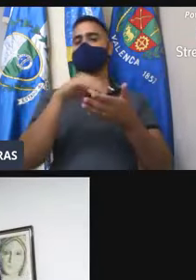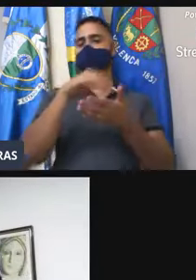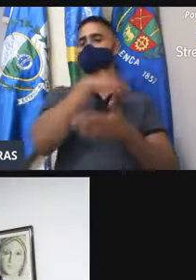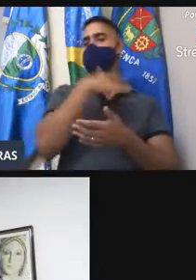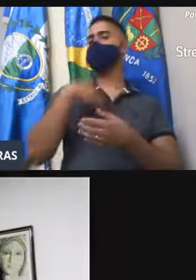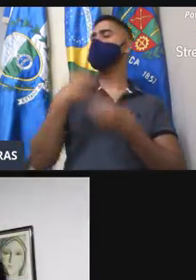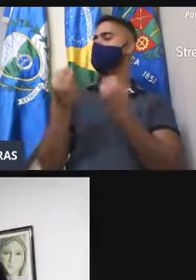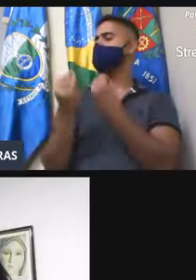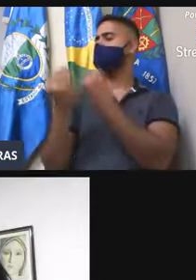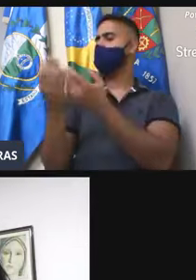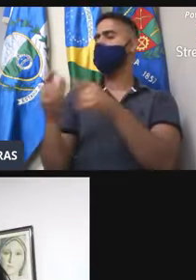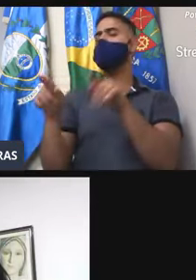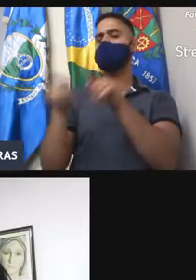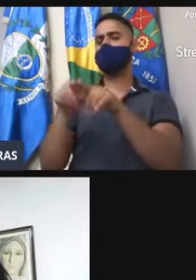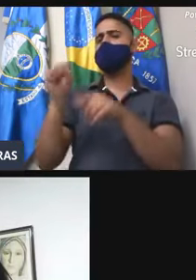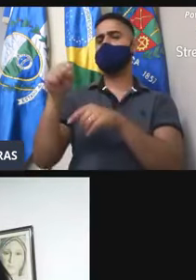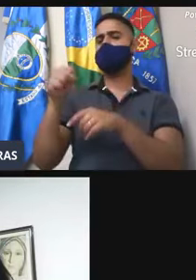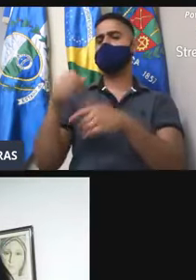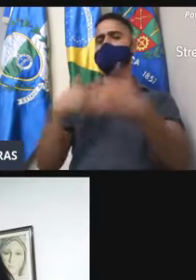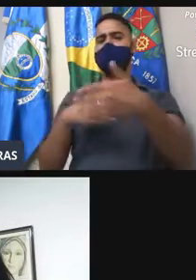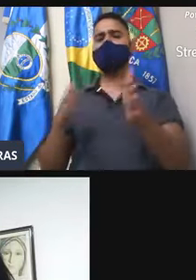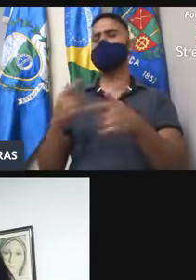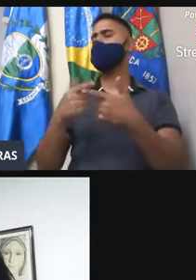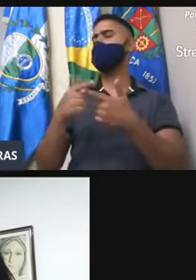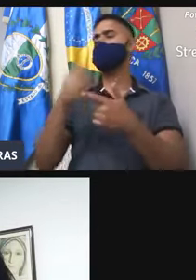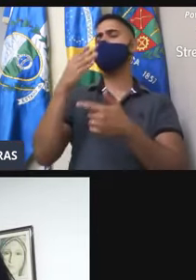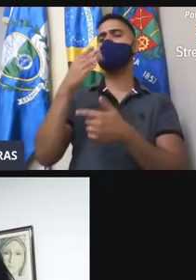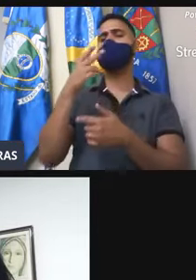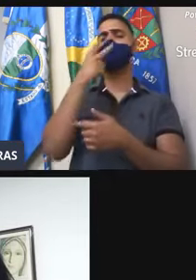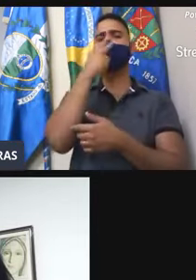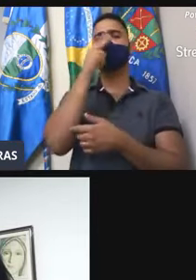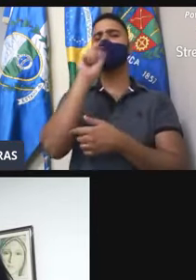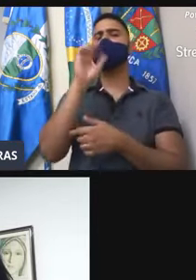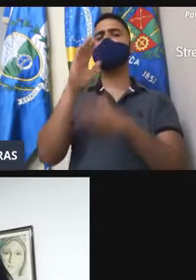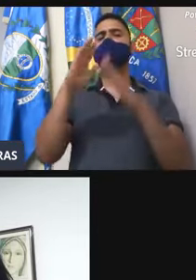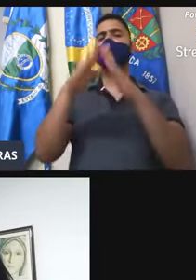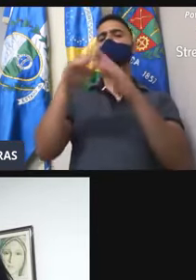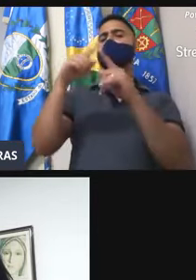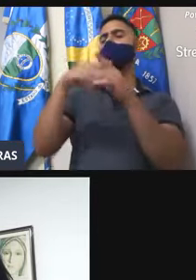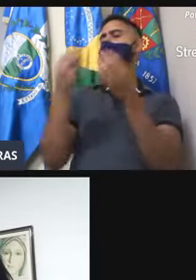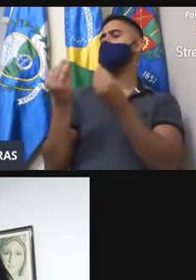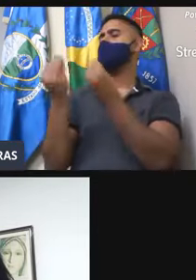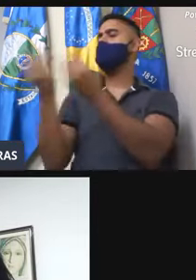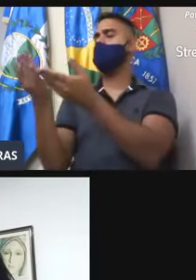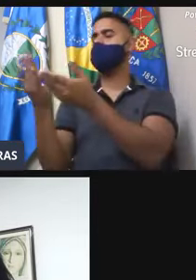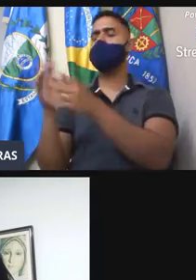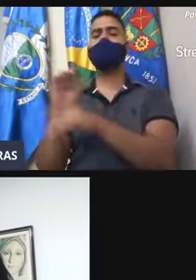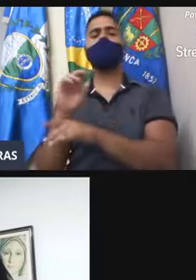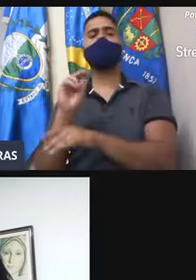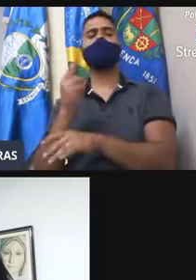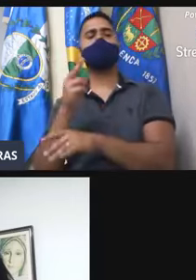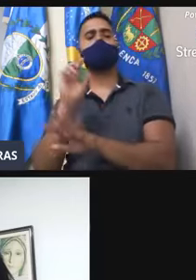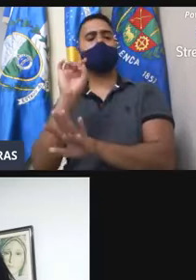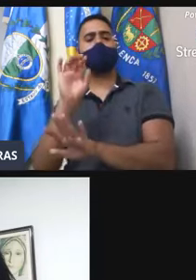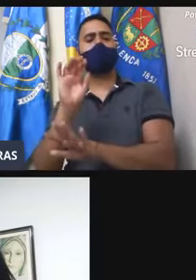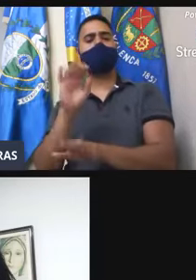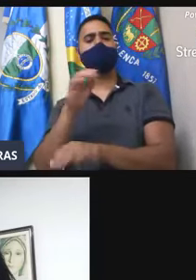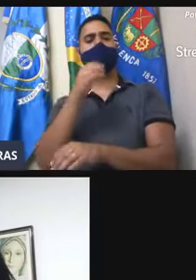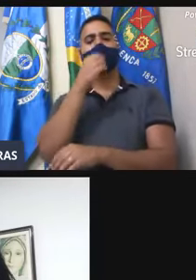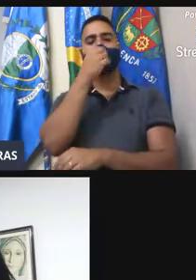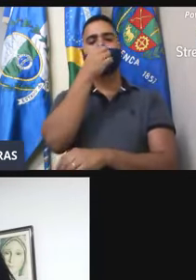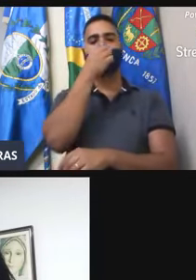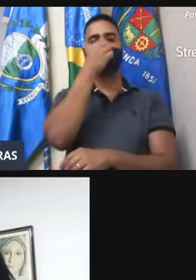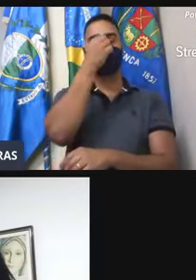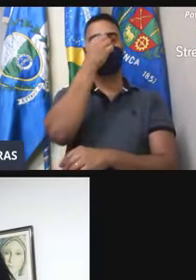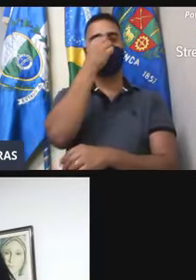dado cesta básica. Porque senão fica parecendo que é só a igreja que está dando cesta básica, e não é.